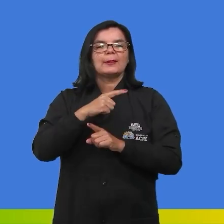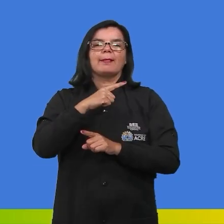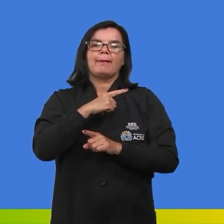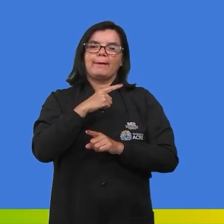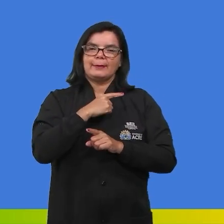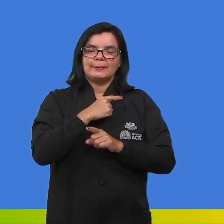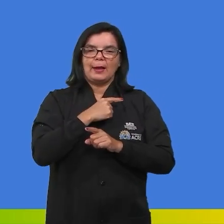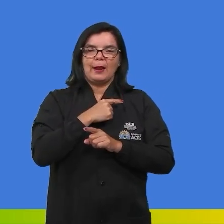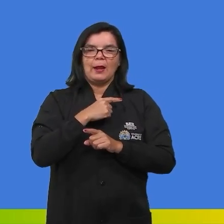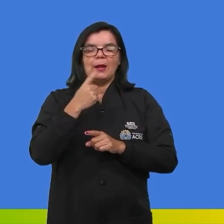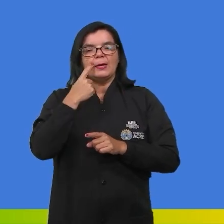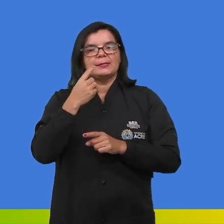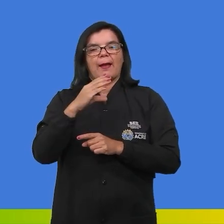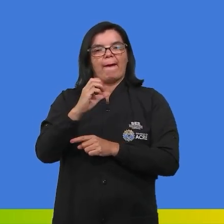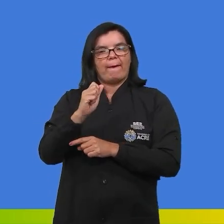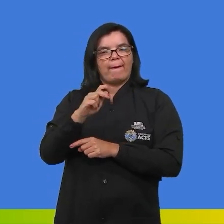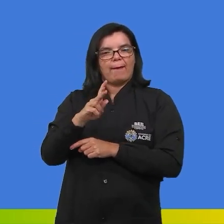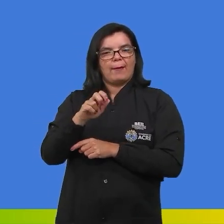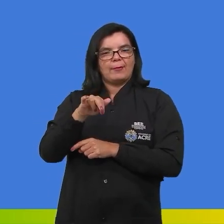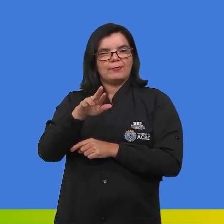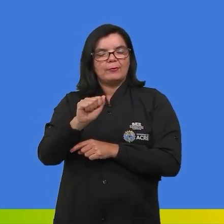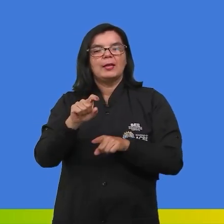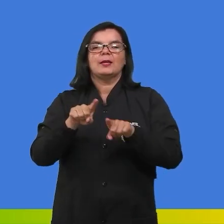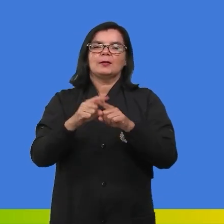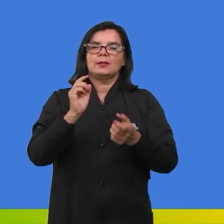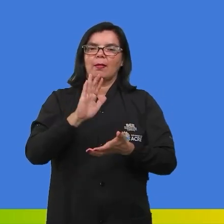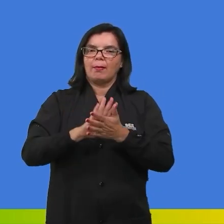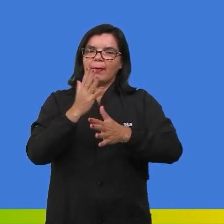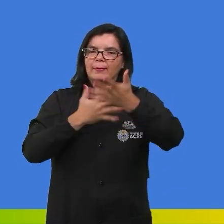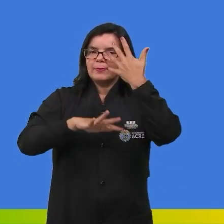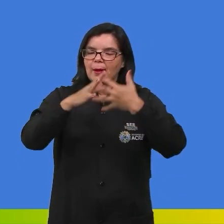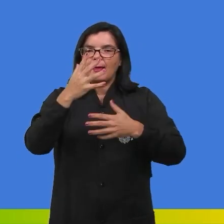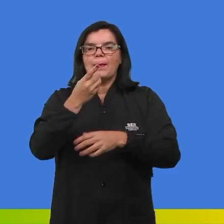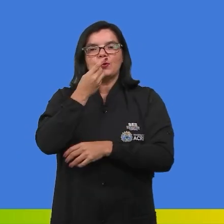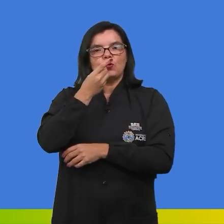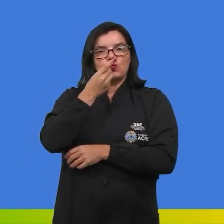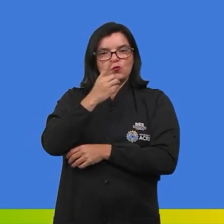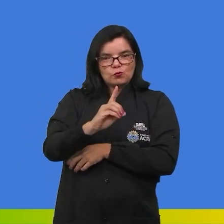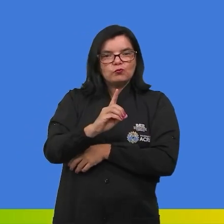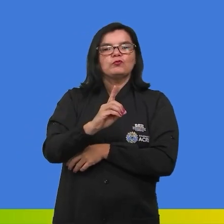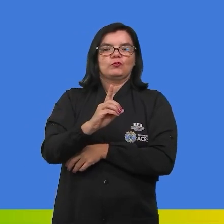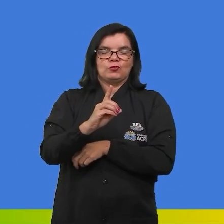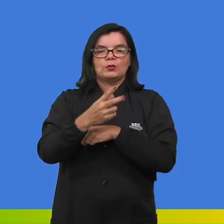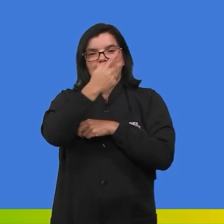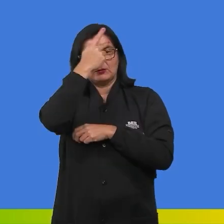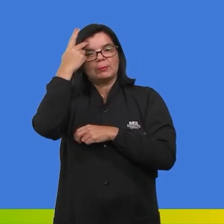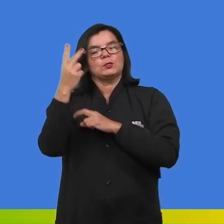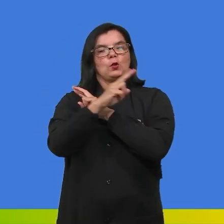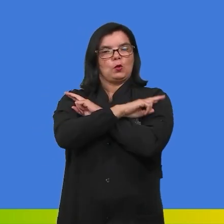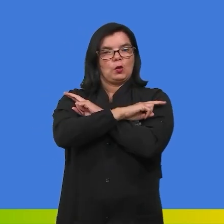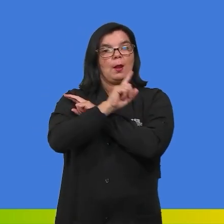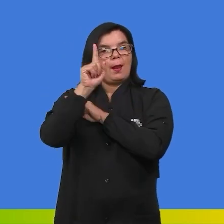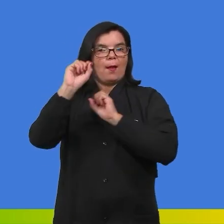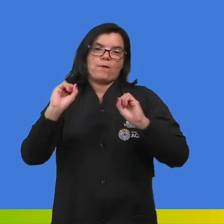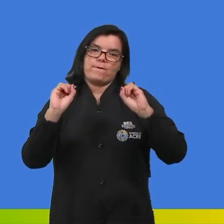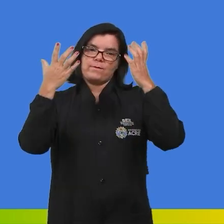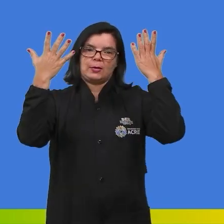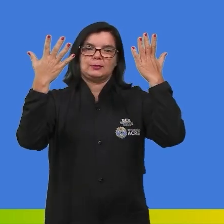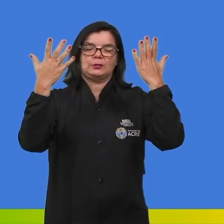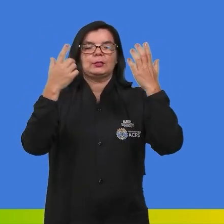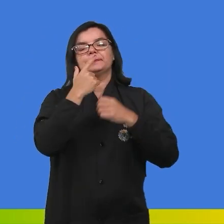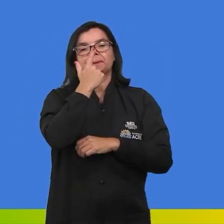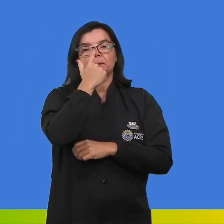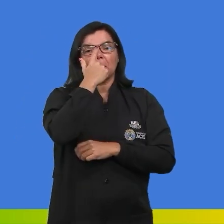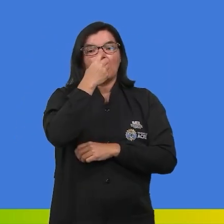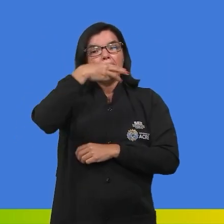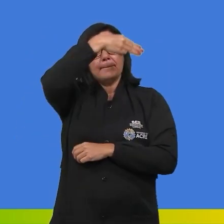as caveiras ganham vida, né, se celebra o Dia dos Finados, que aqui nós comemoramos no dia 2 de novembro, mas lá é com festa.